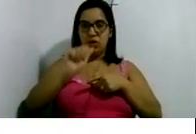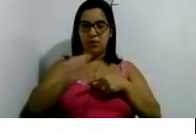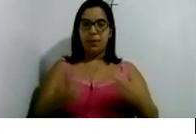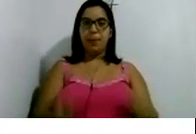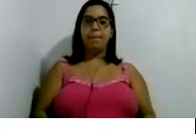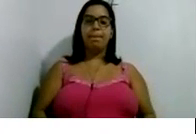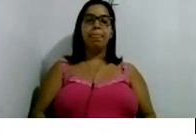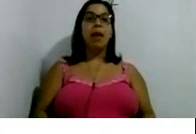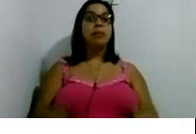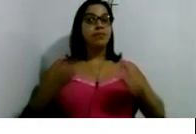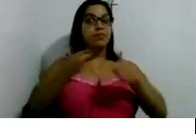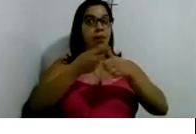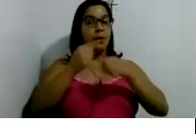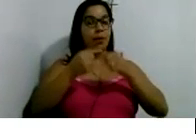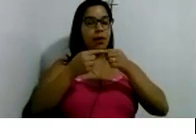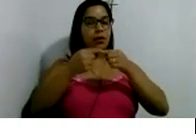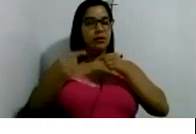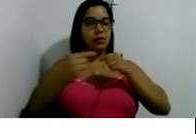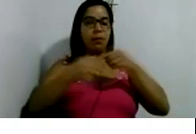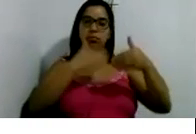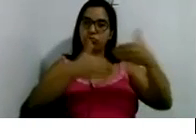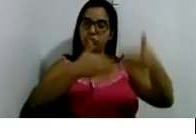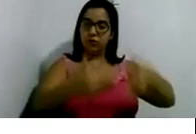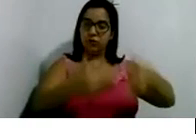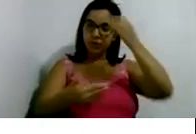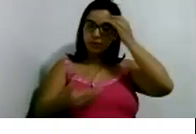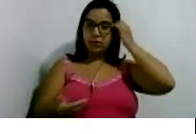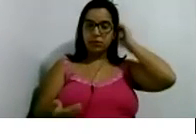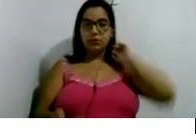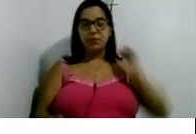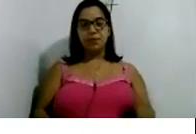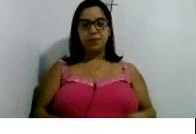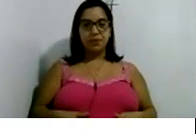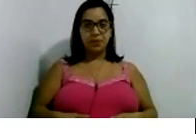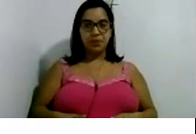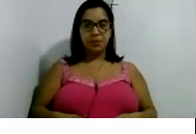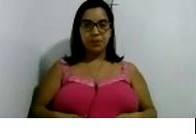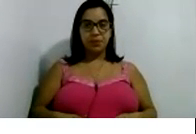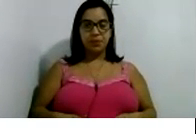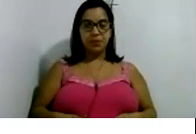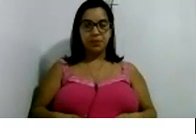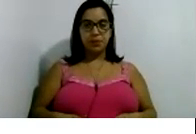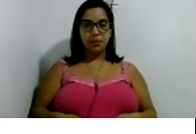Então, agora a gente vai começar a falar das semanas de desenvolvimento.